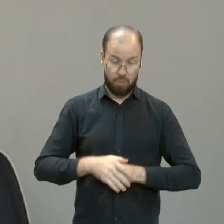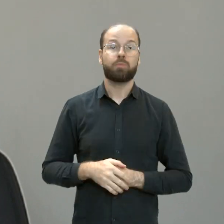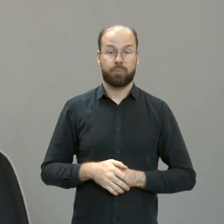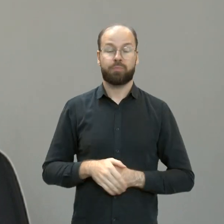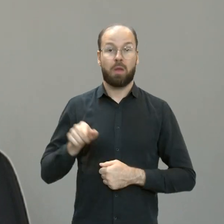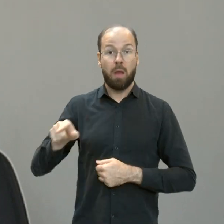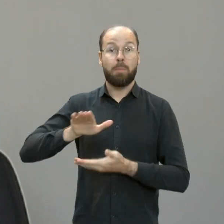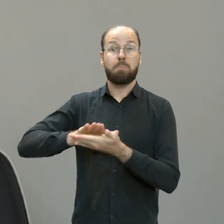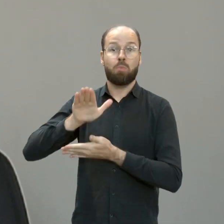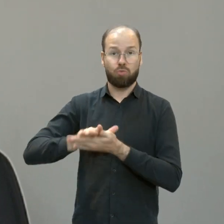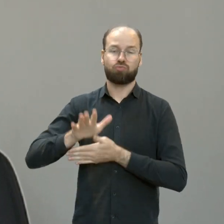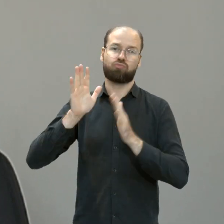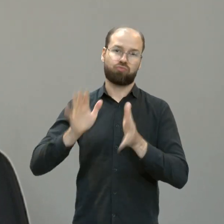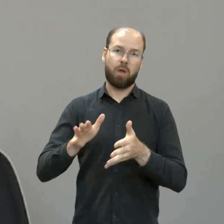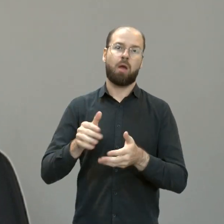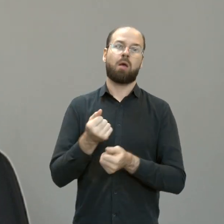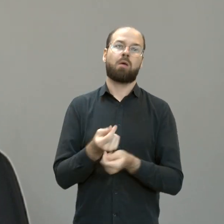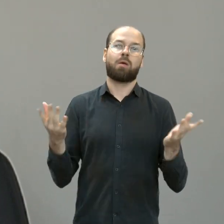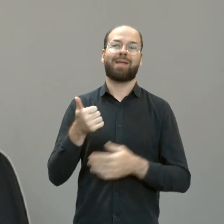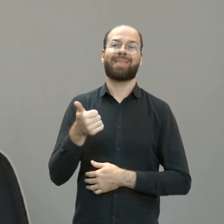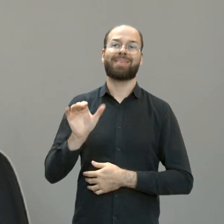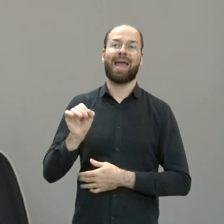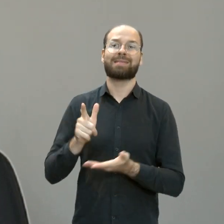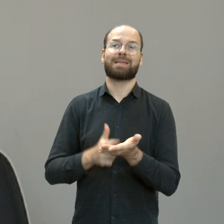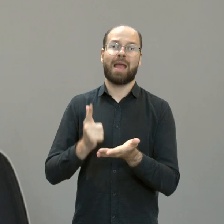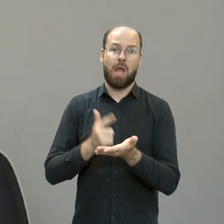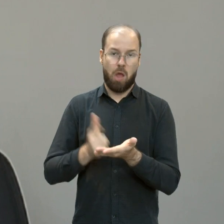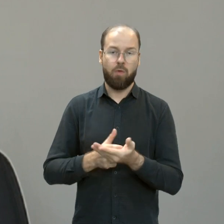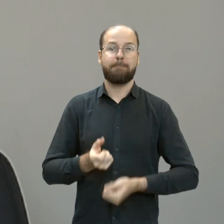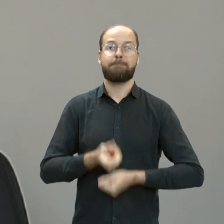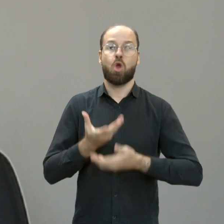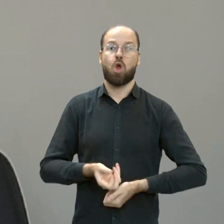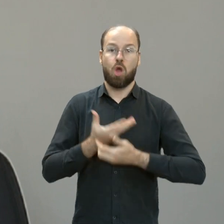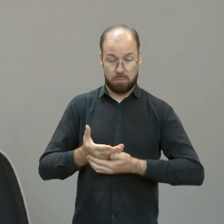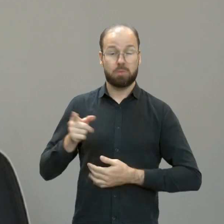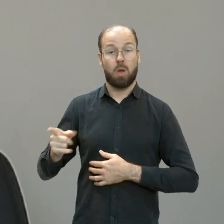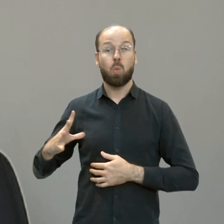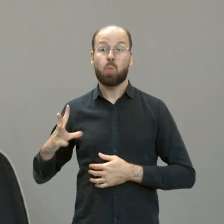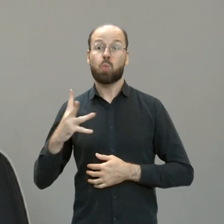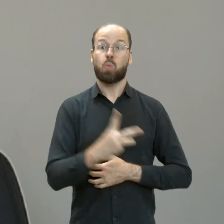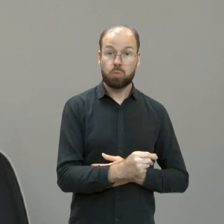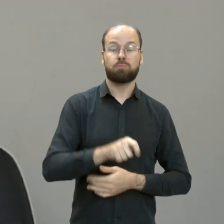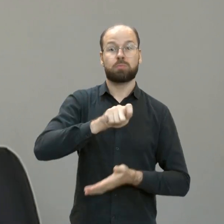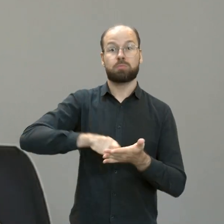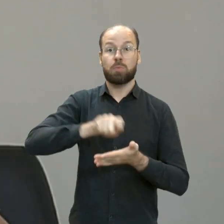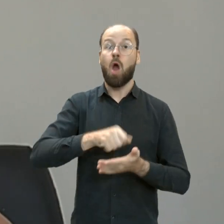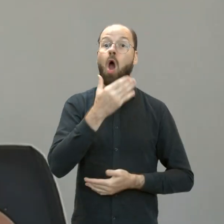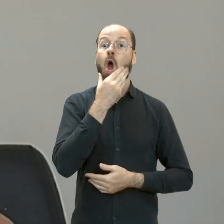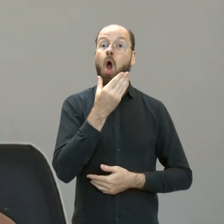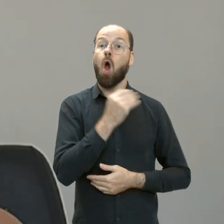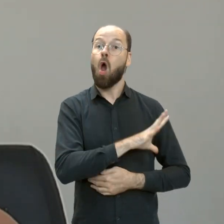a publicação de uns 10 livros de poesia, considerando que todos eles, né, livros escritos por homens.